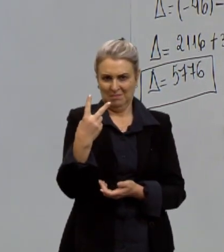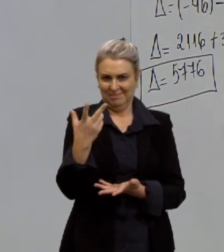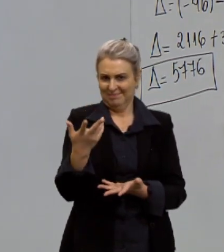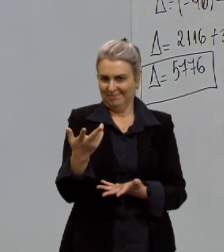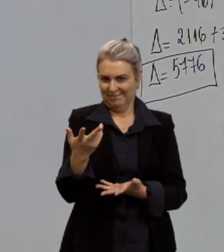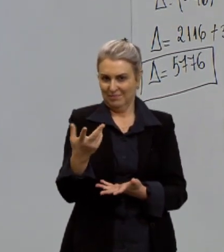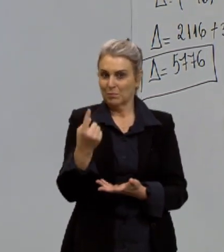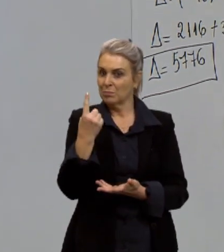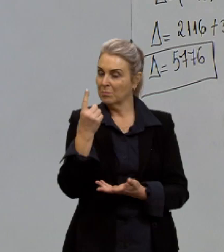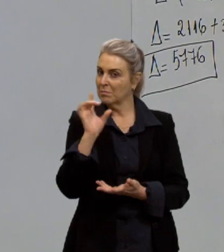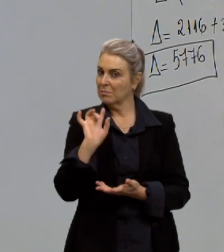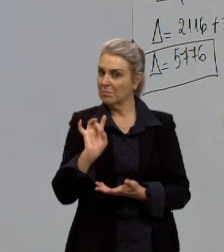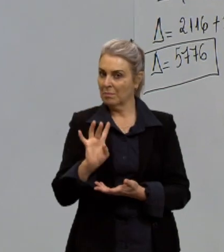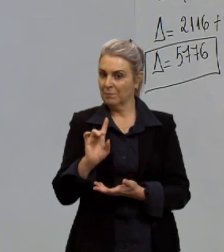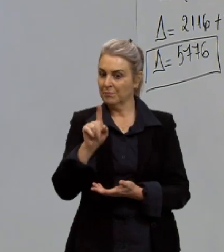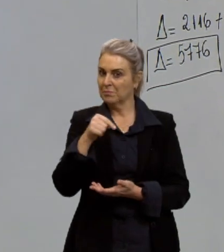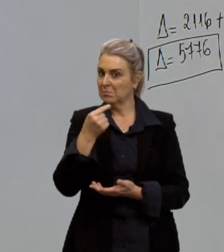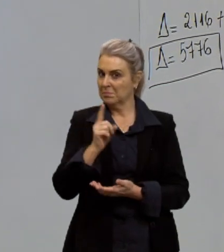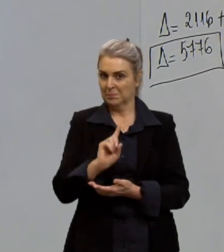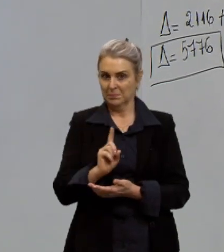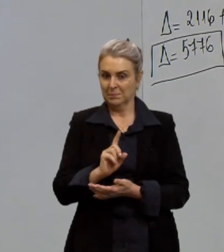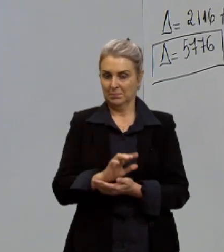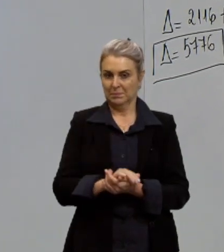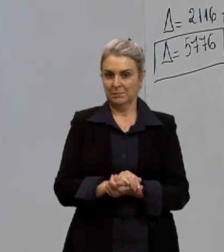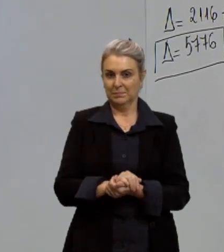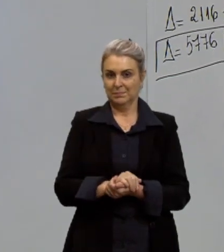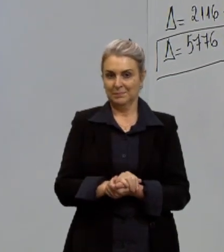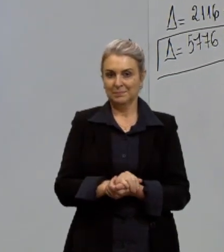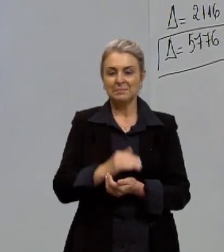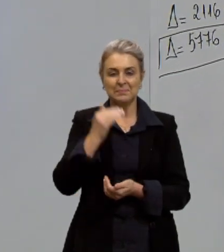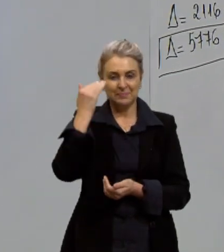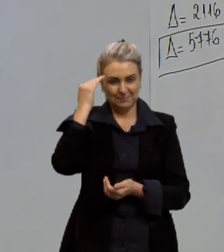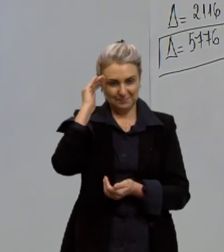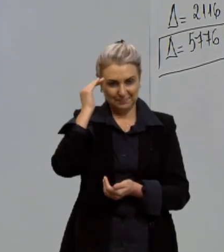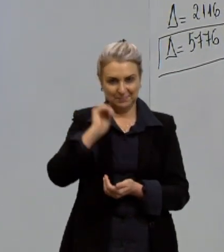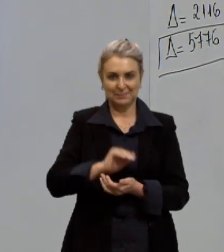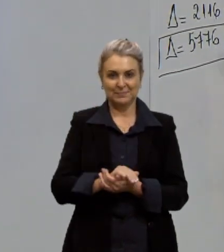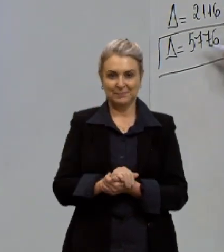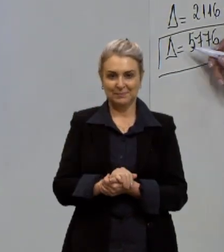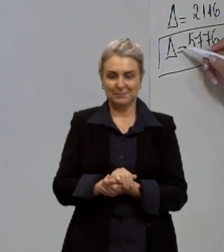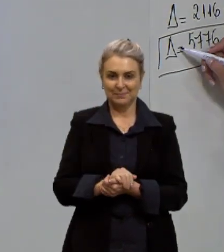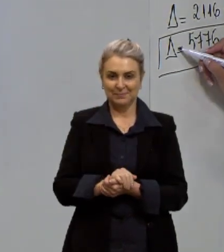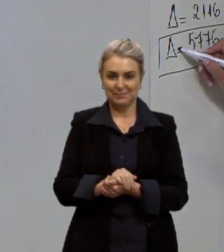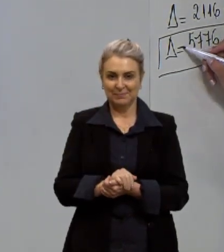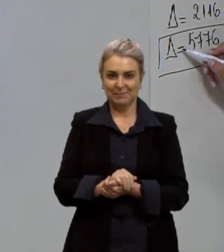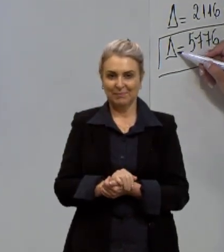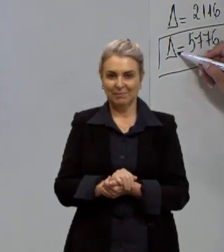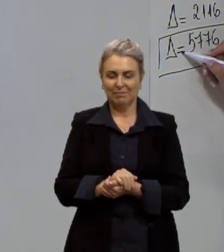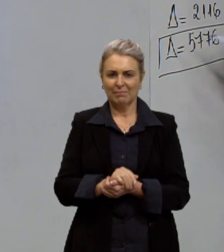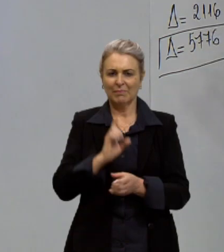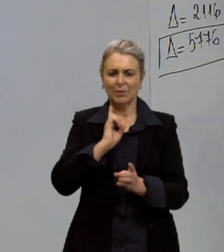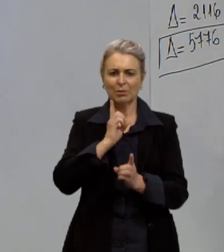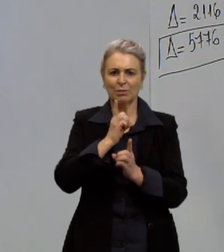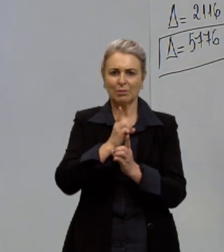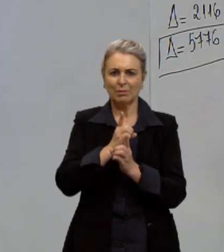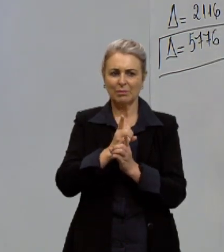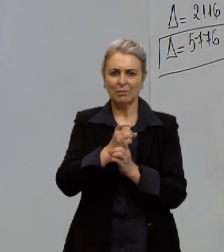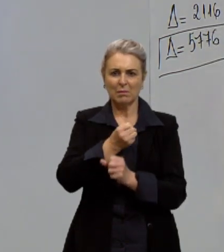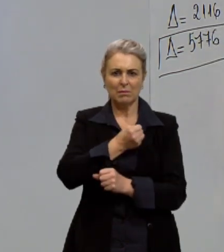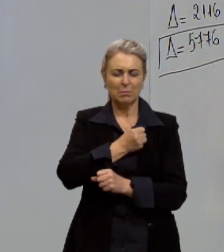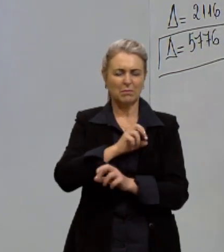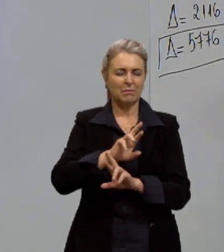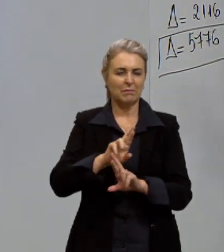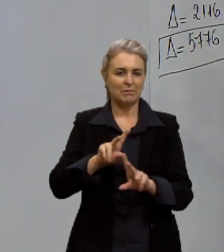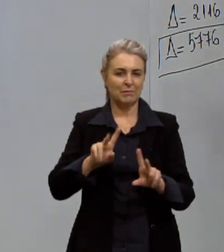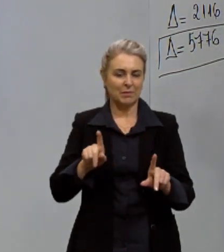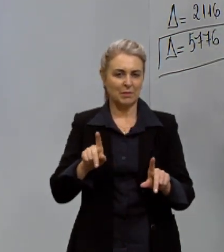idade da avó. A outra não vai servir. Entenderam? Vejam que Eu vou encontrar números diferentes e o que